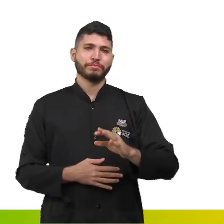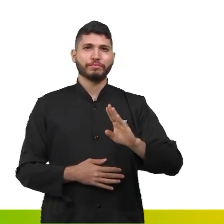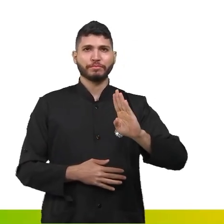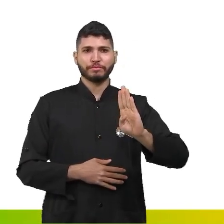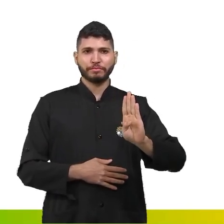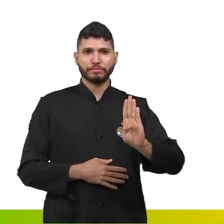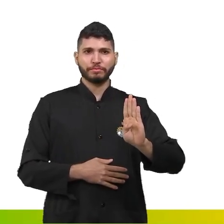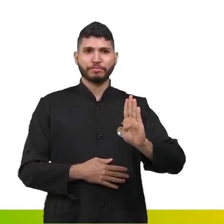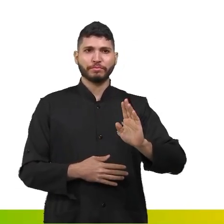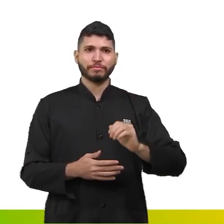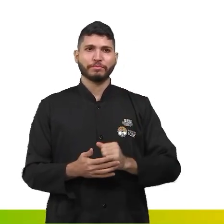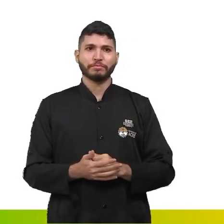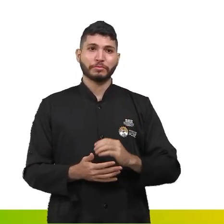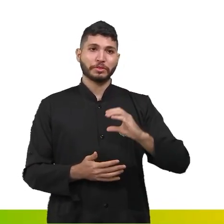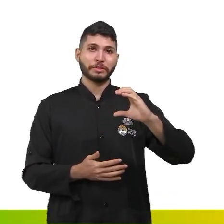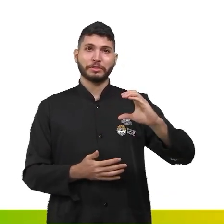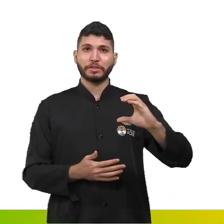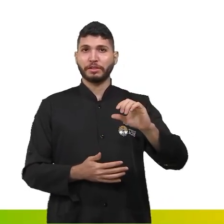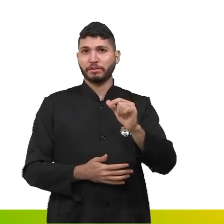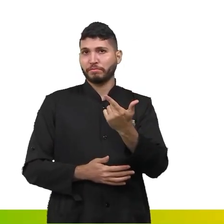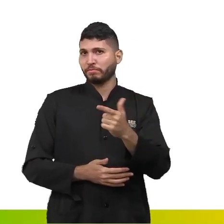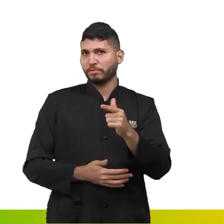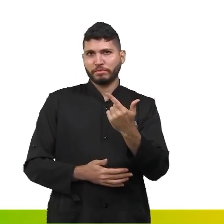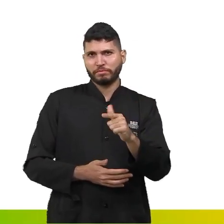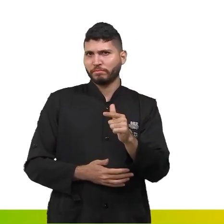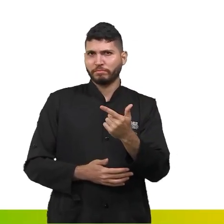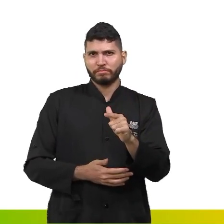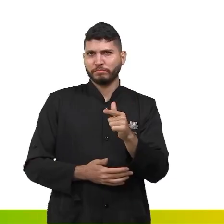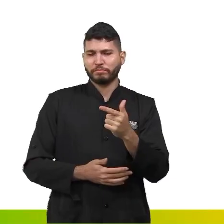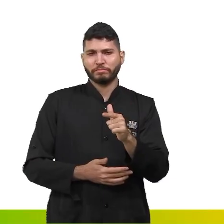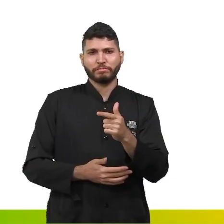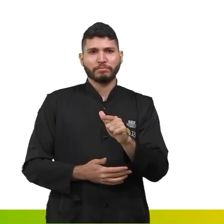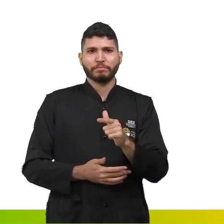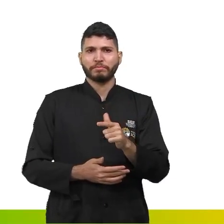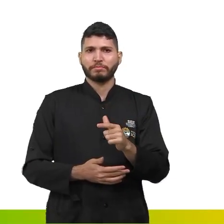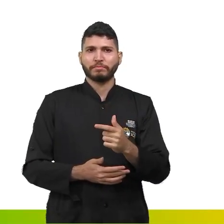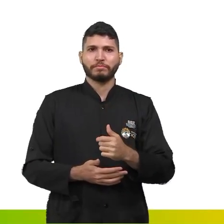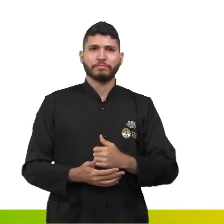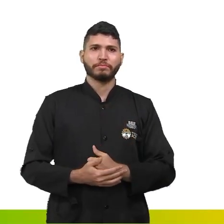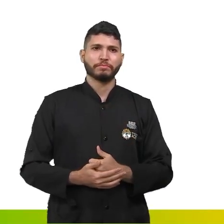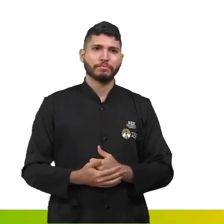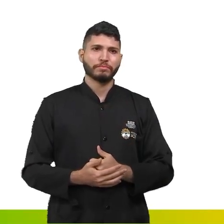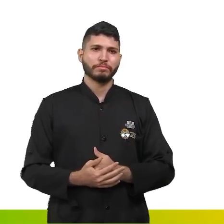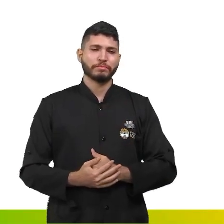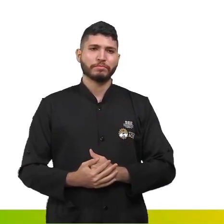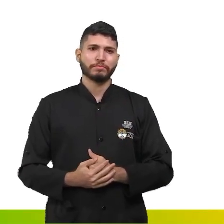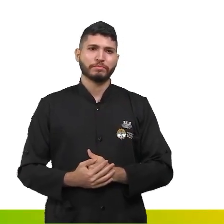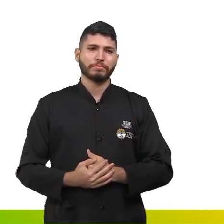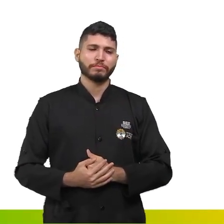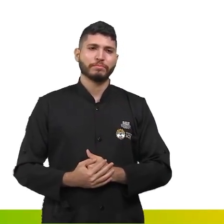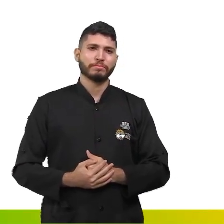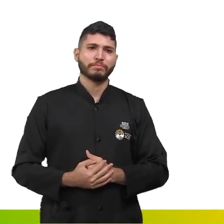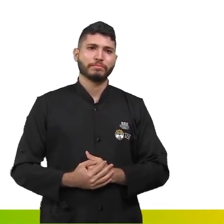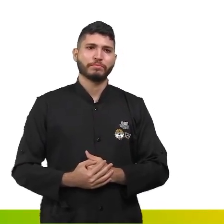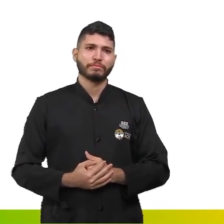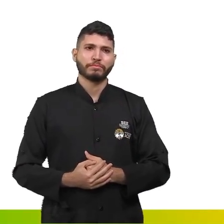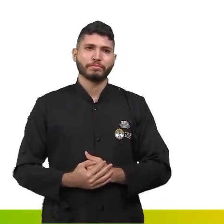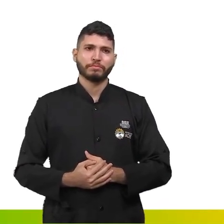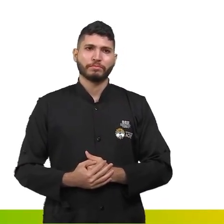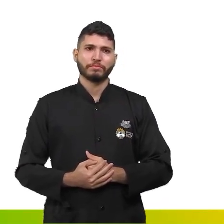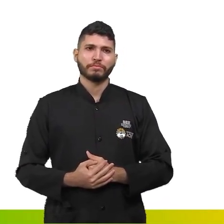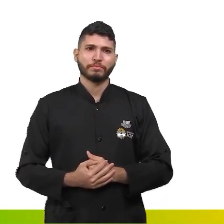aqui, pessoal, nem existe, lado, lado, ângulo. Nós temos aqui as outras alternativas, que também não são,